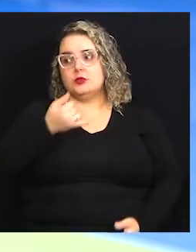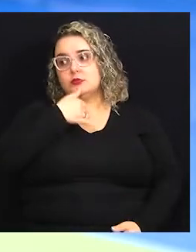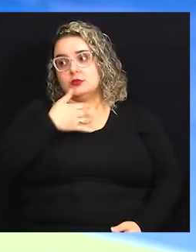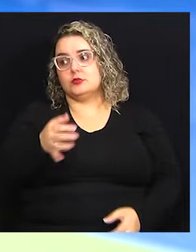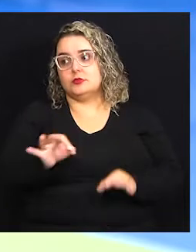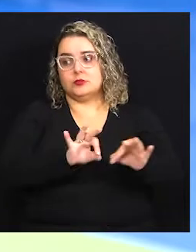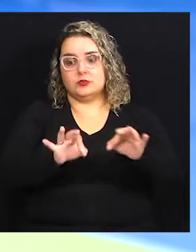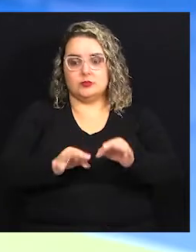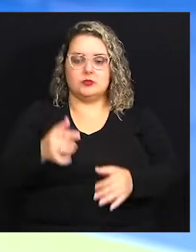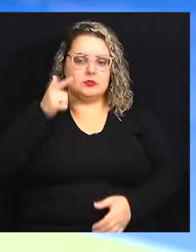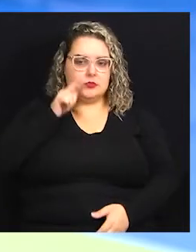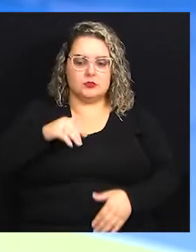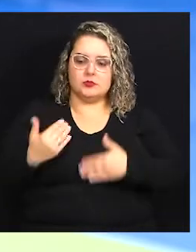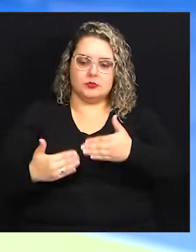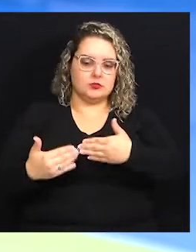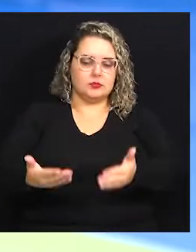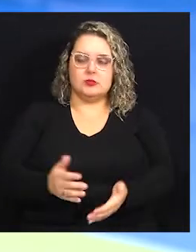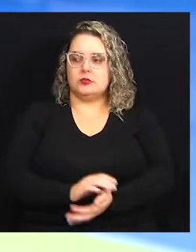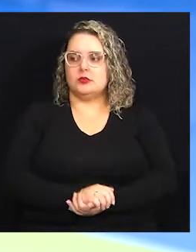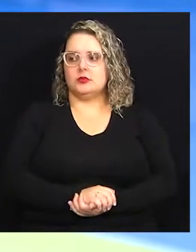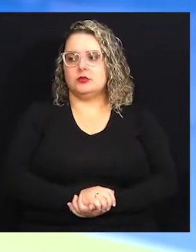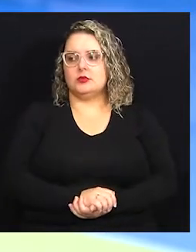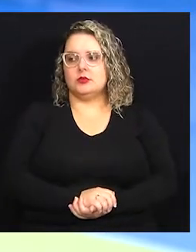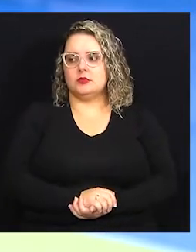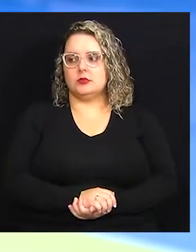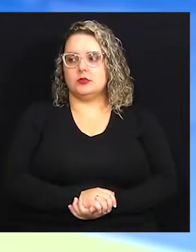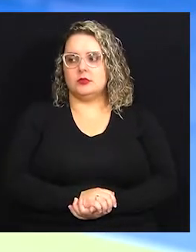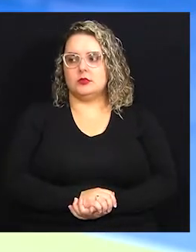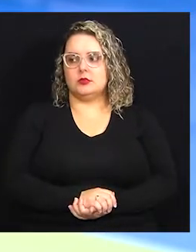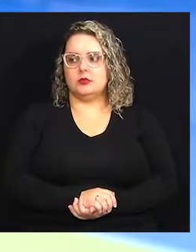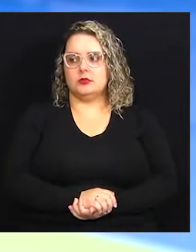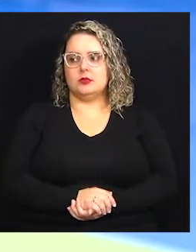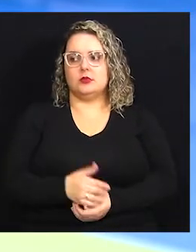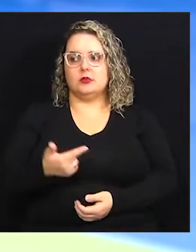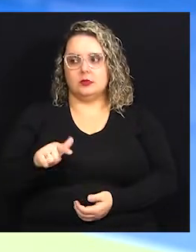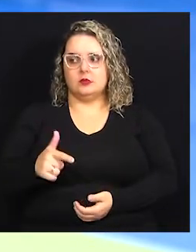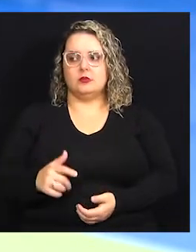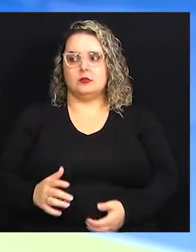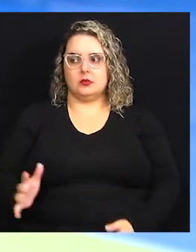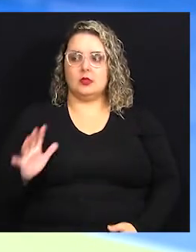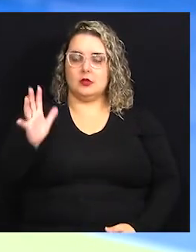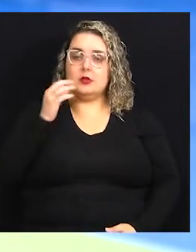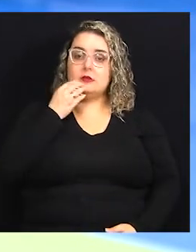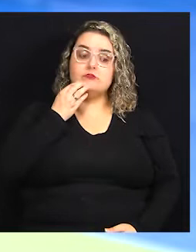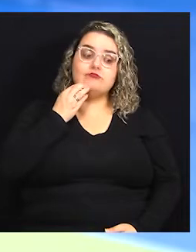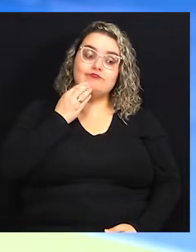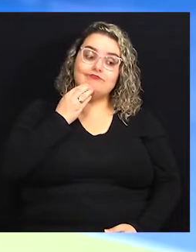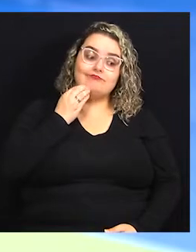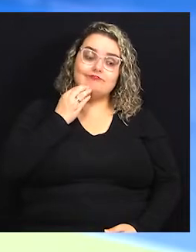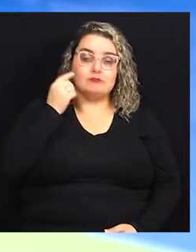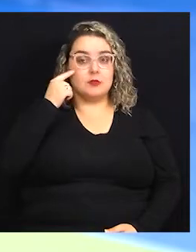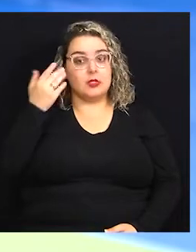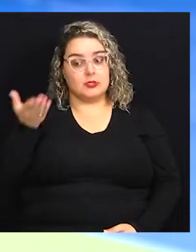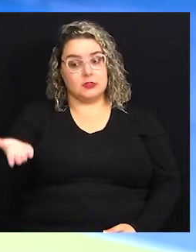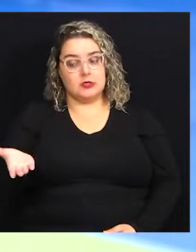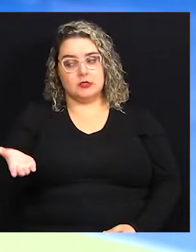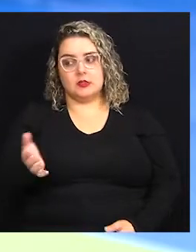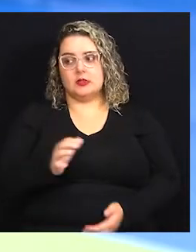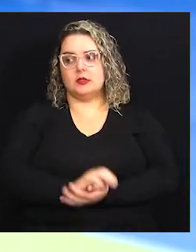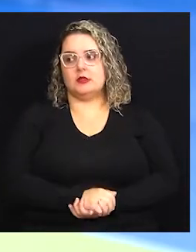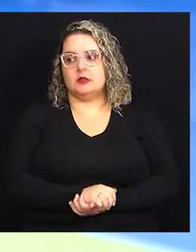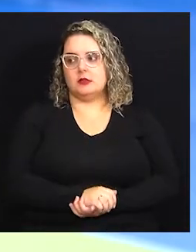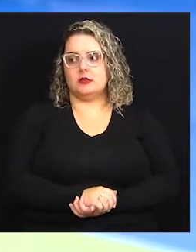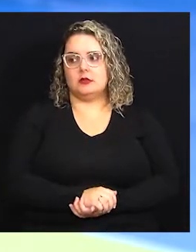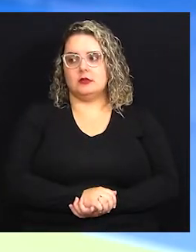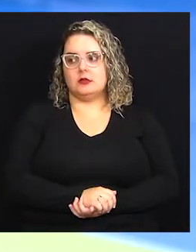o projeto não conseguiu dar uma sequência, porque para manter aqui é caro, imagina lá que é mais ainda, né? A viagem